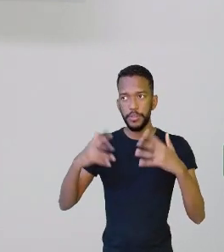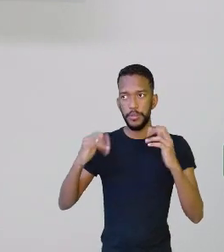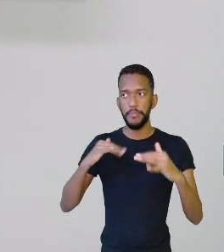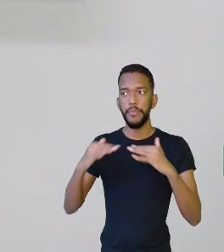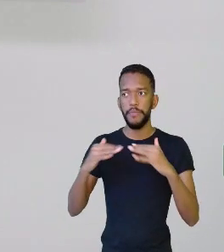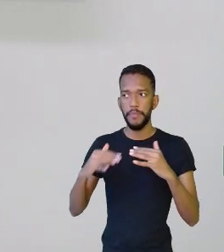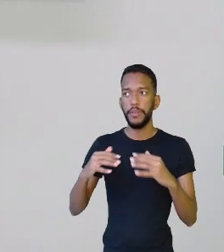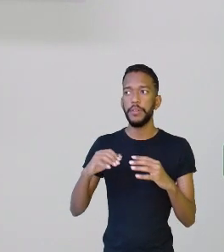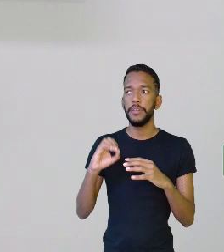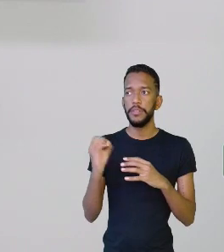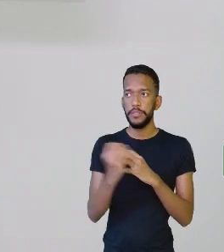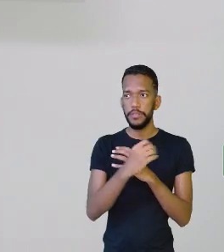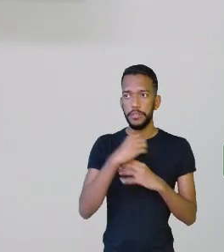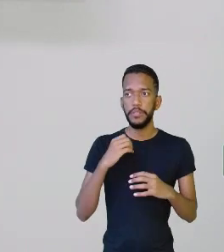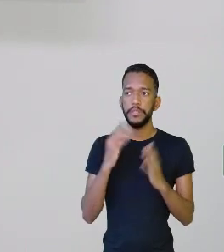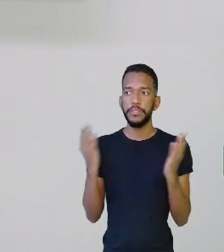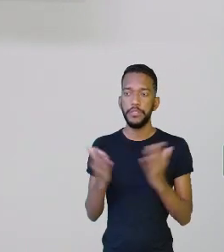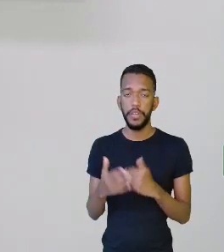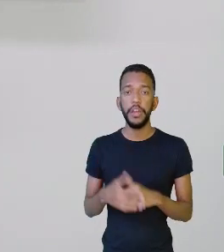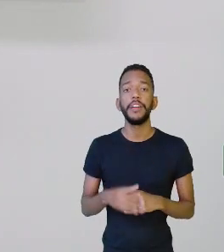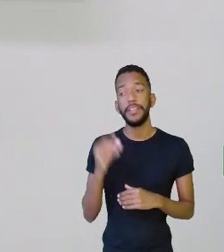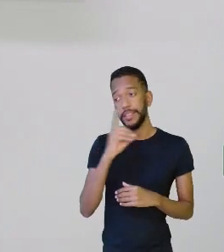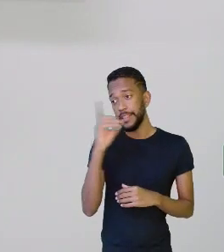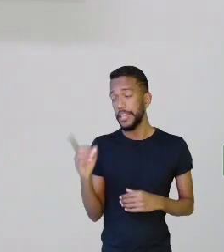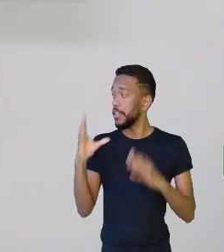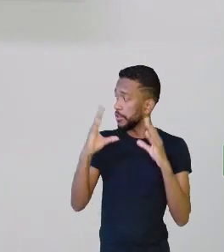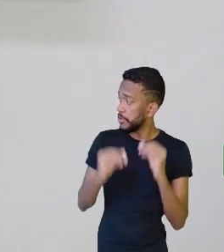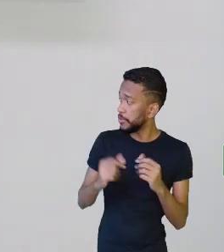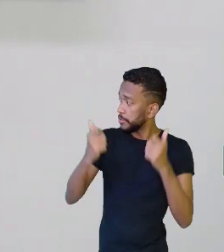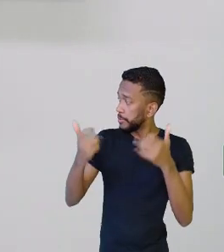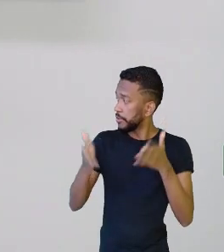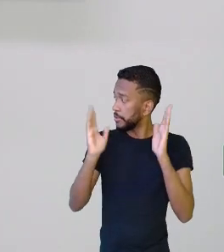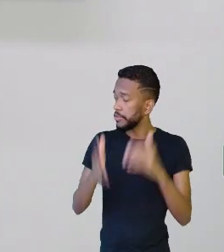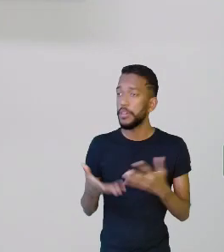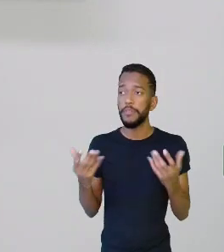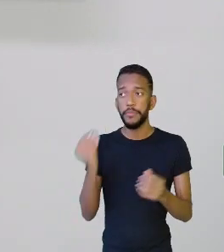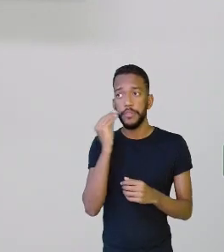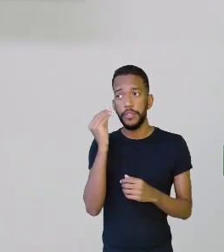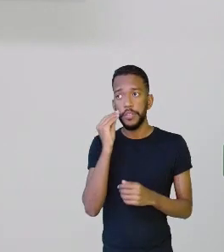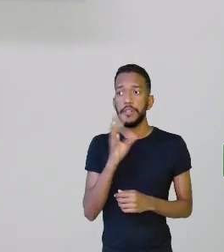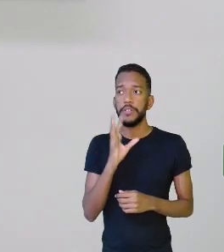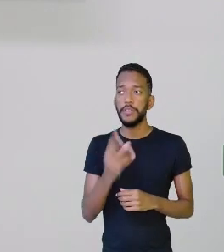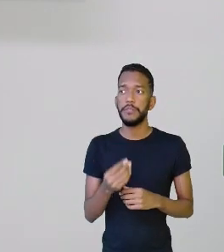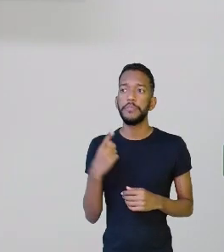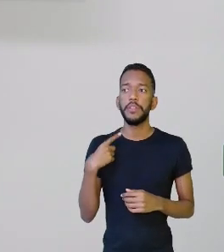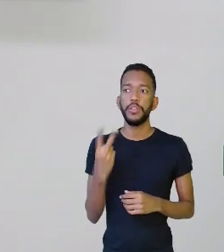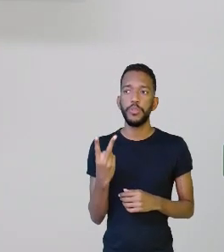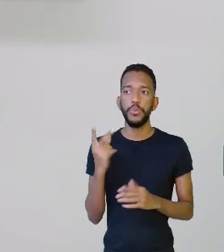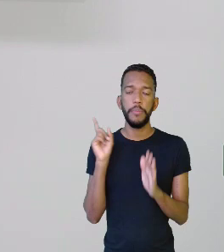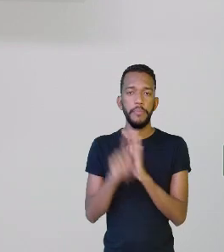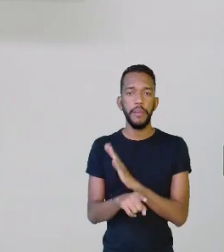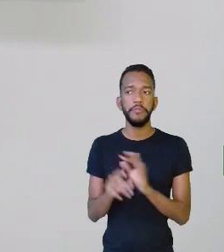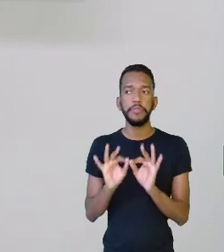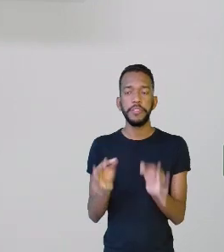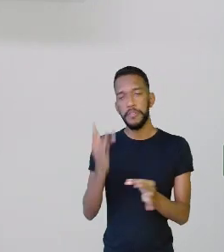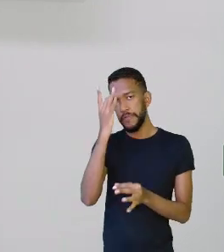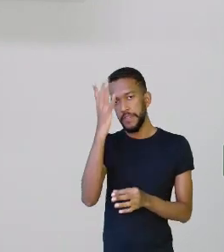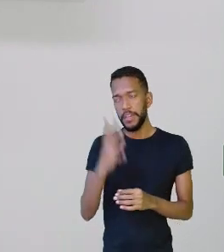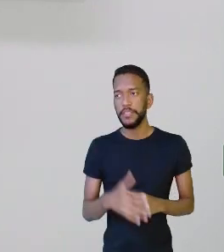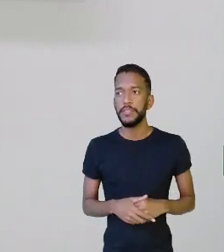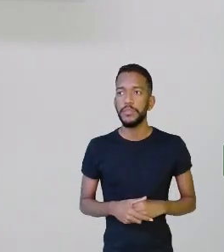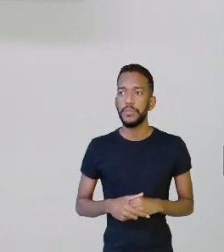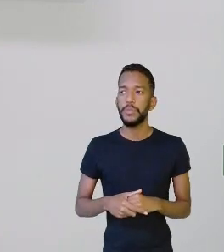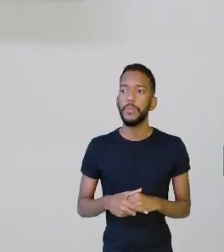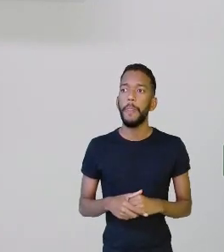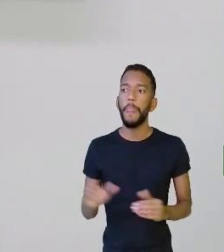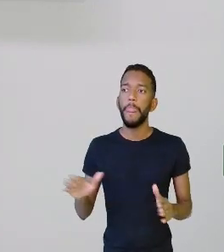que é responsável pelos dias e noites, a gente já falou sobre isso. Então, vamos testar os conhecimentos? Trouxe 2 perguntinhas bem fáceis.